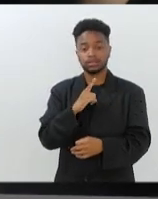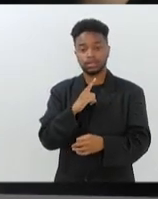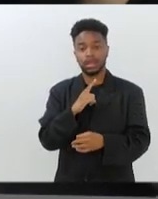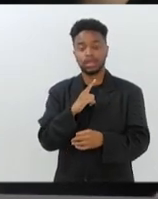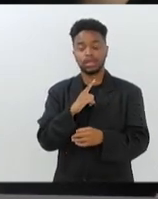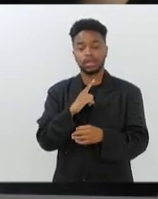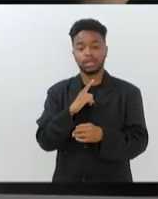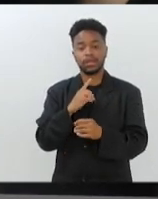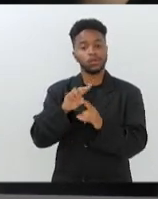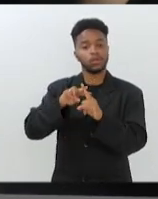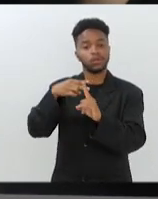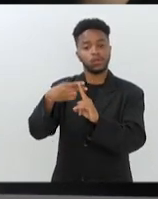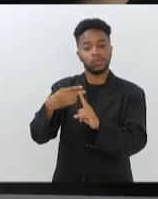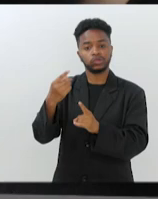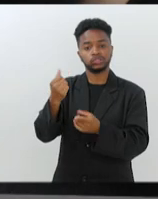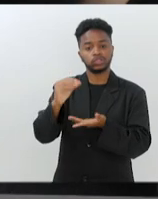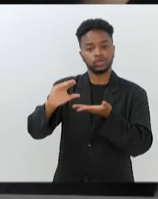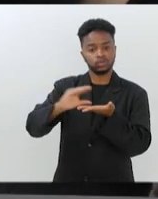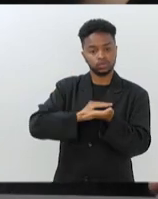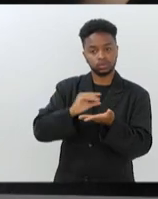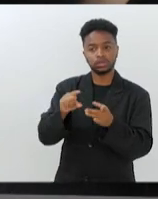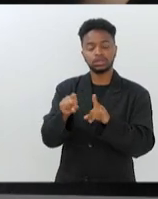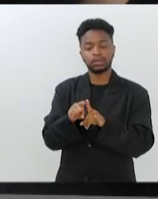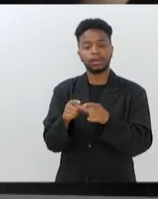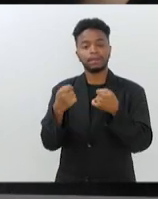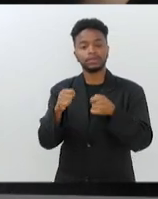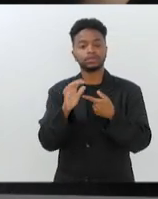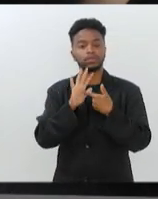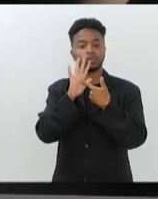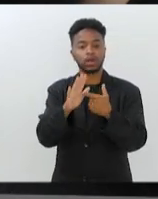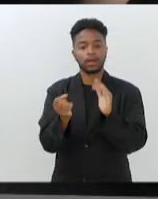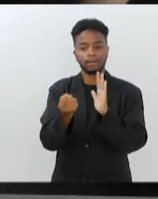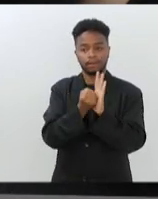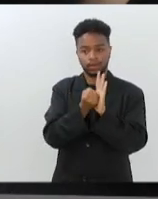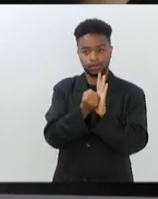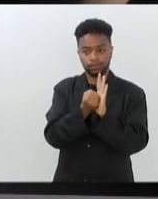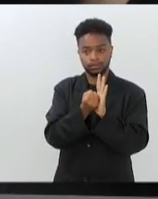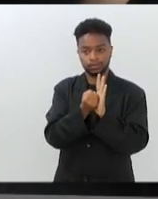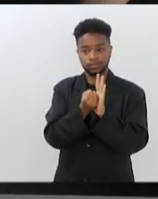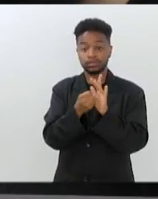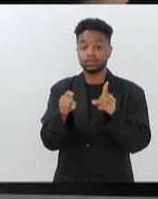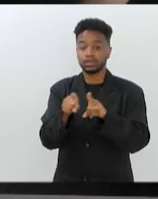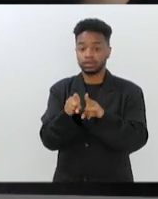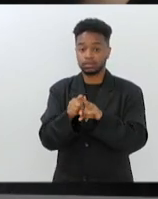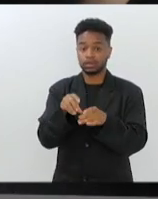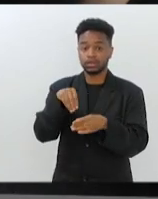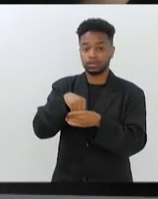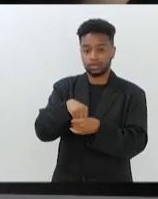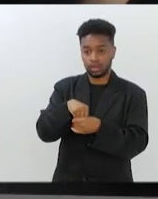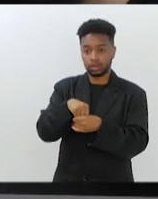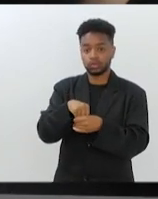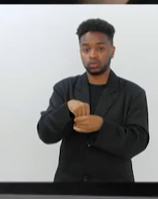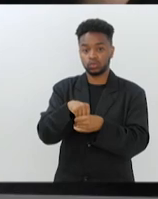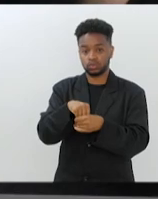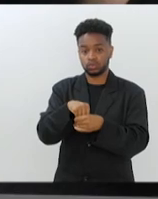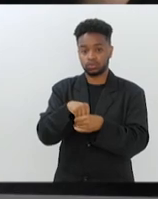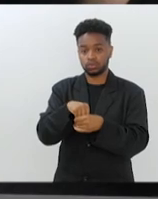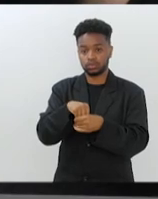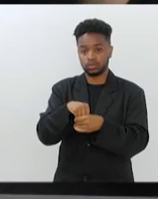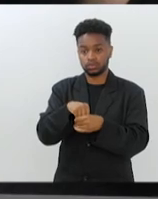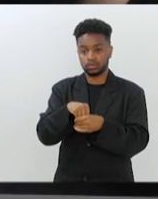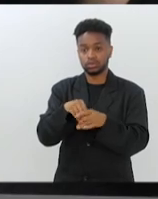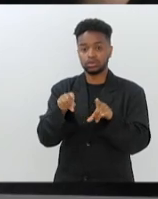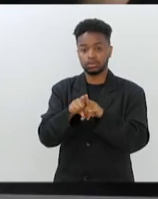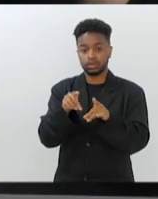bonificação mas a gente também teve fazer a exposição da marca inclusive dentro Inclusive